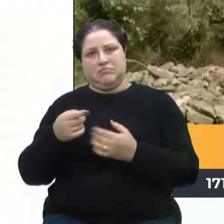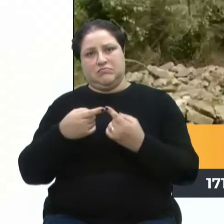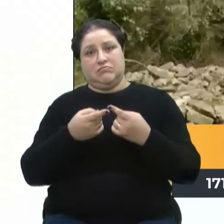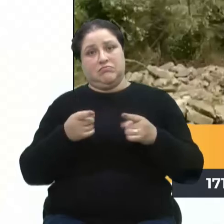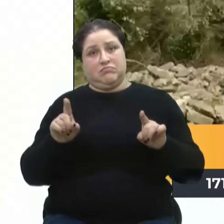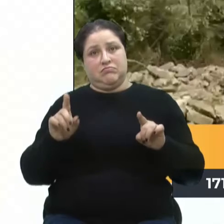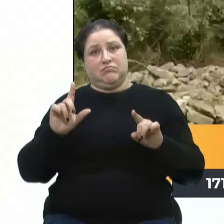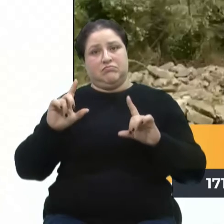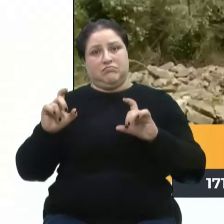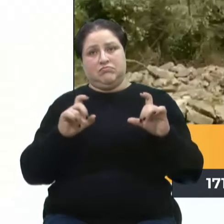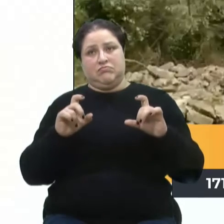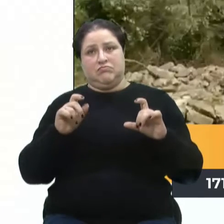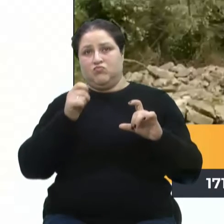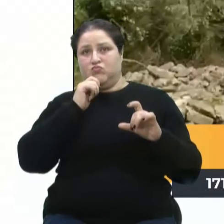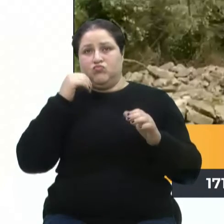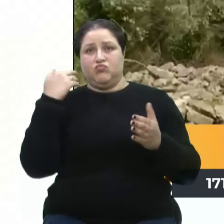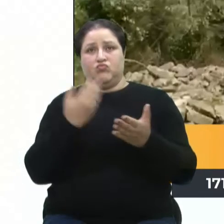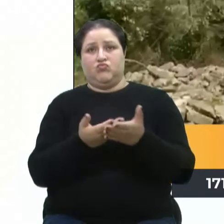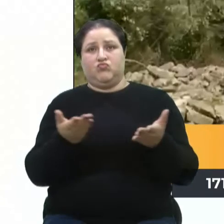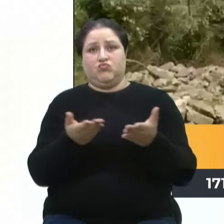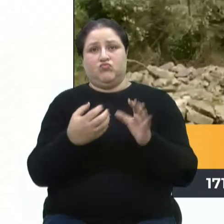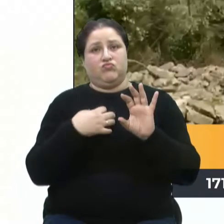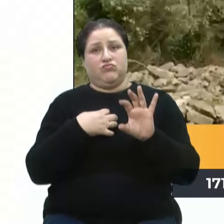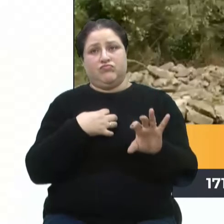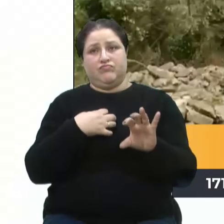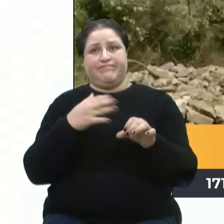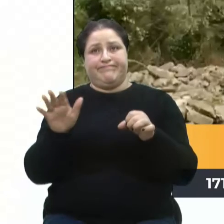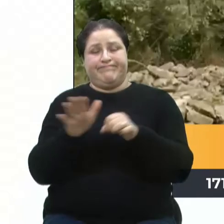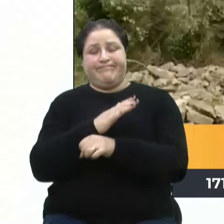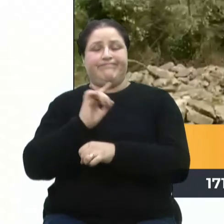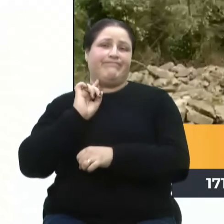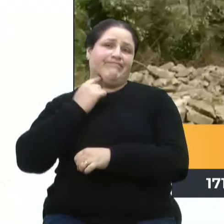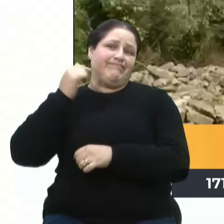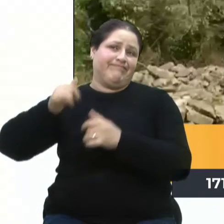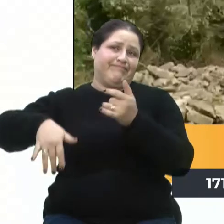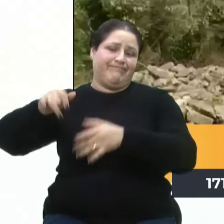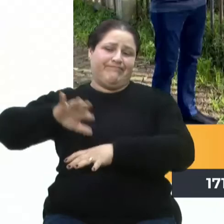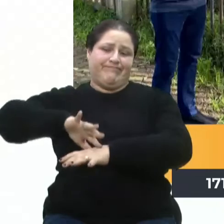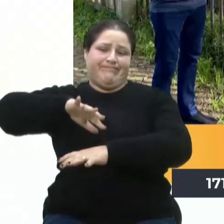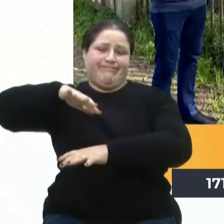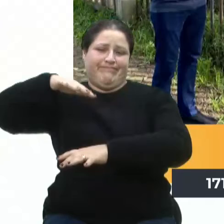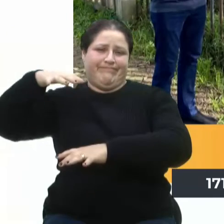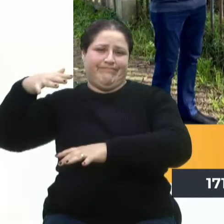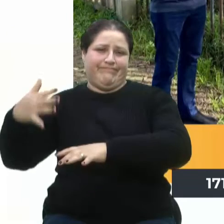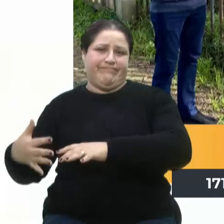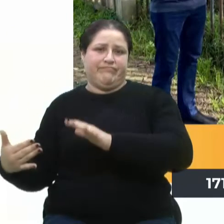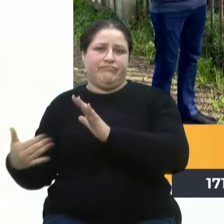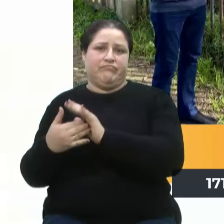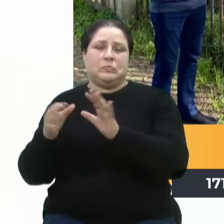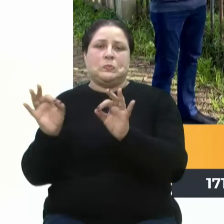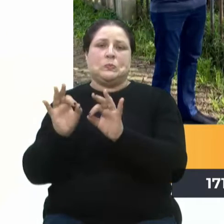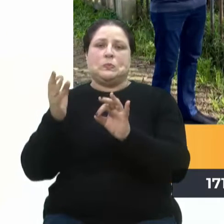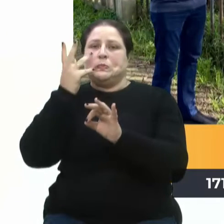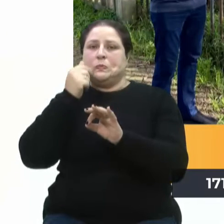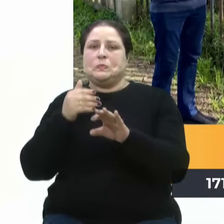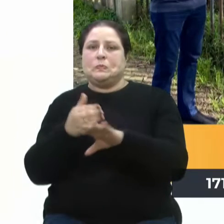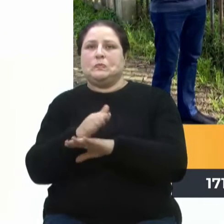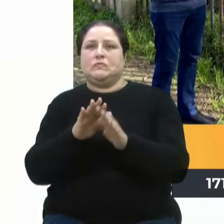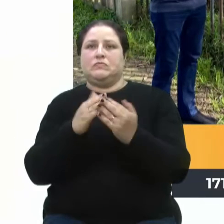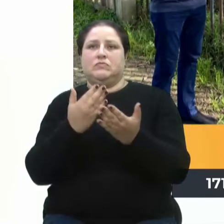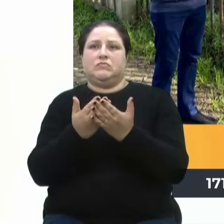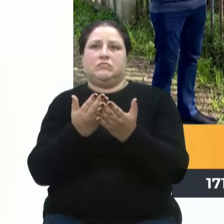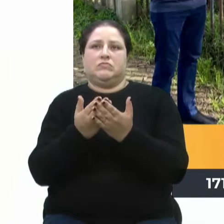foi tirado foto e até hoje está assim, ó, cheia de entulhos. Até hoje não entrou criança nenhuma para estudar, a gente